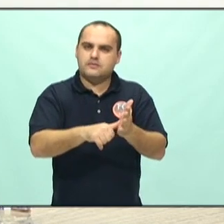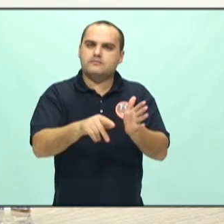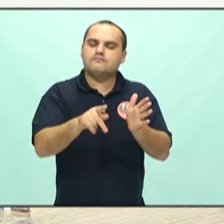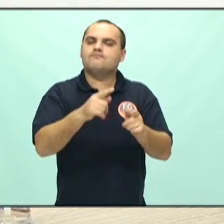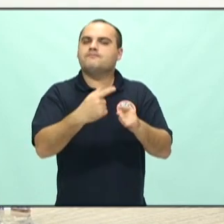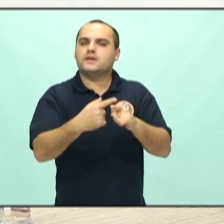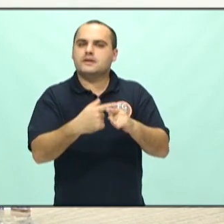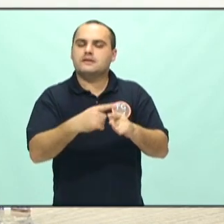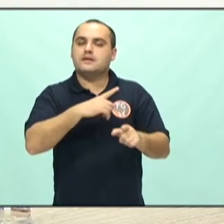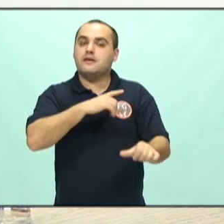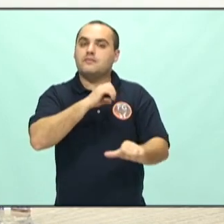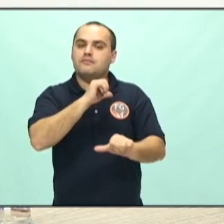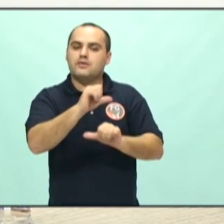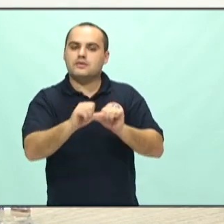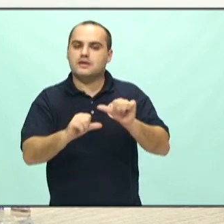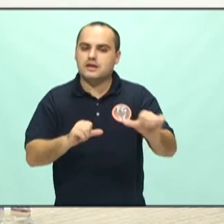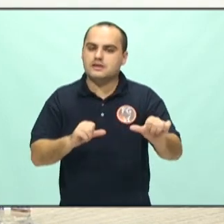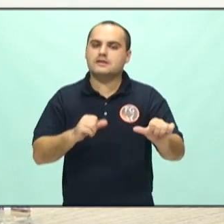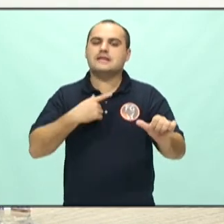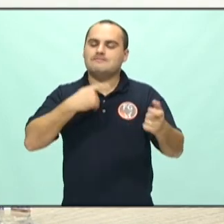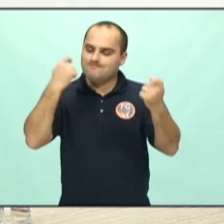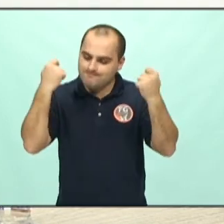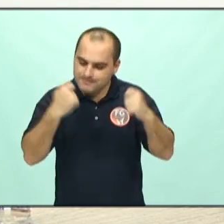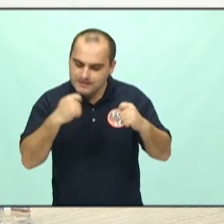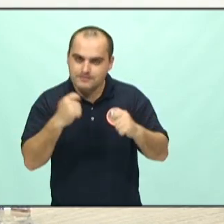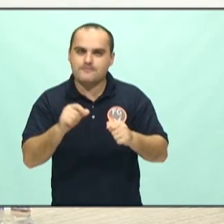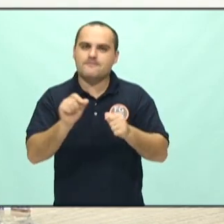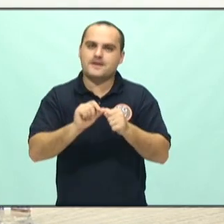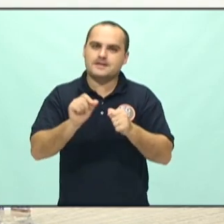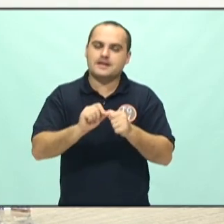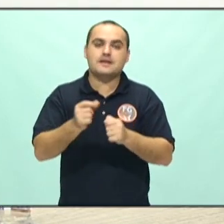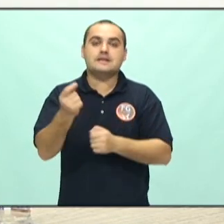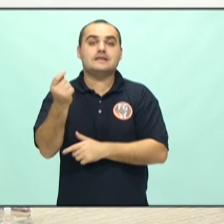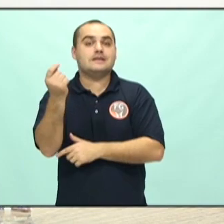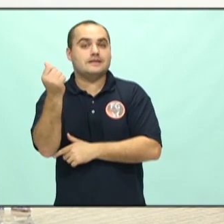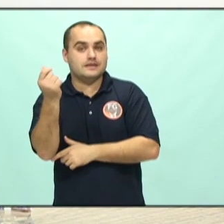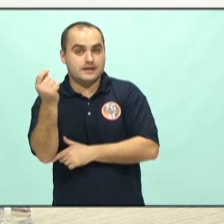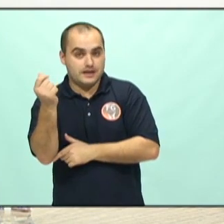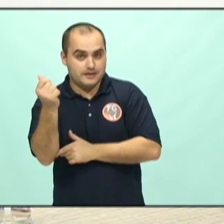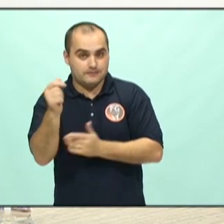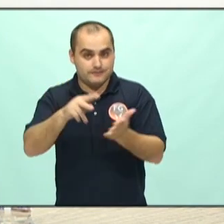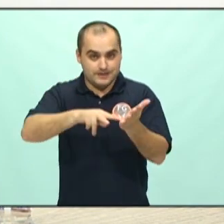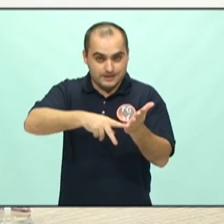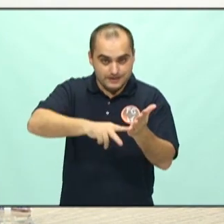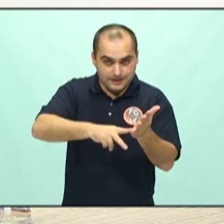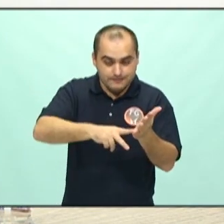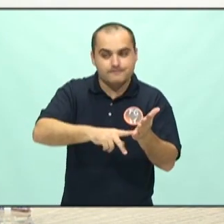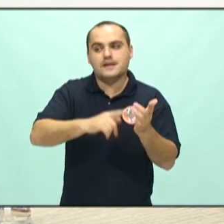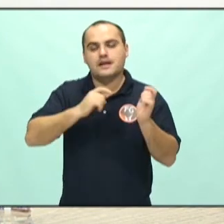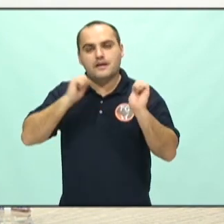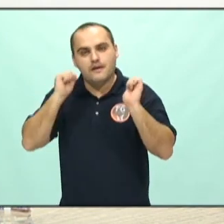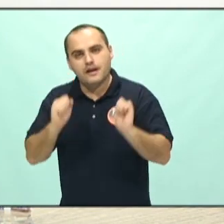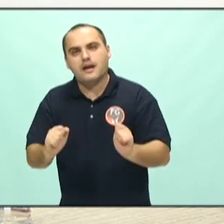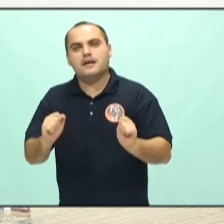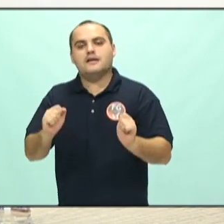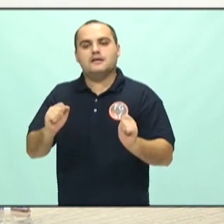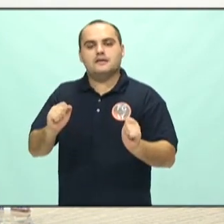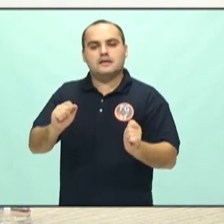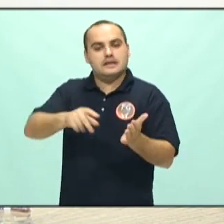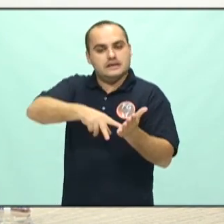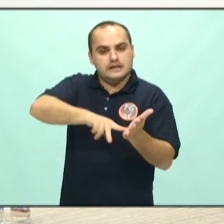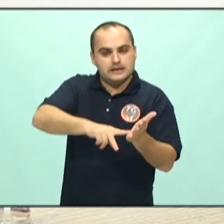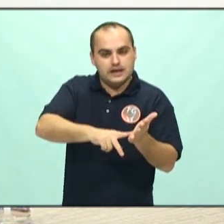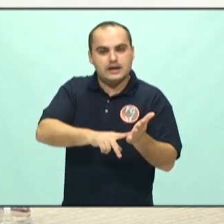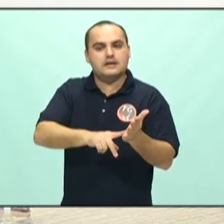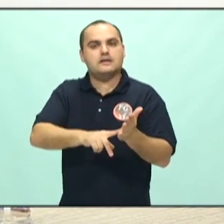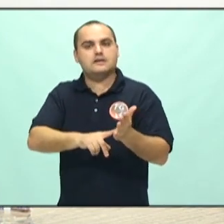conta de mudanças que nós fomos obrigados a fazer na questão do financiamento do próprio sindicato, para que a gente pudesse, o sindicato estar